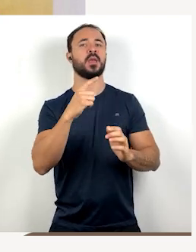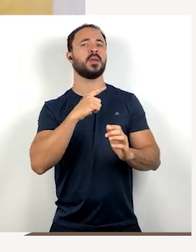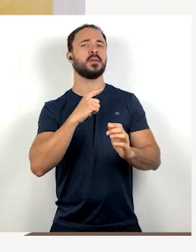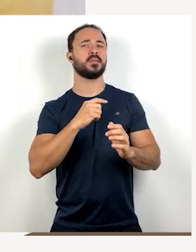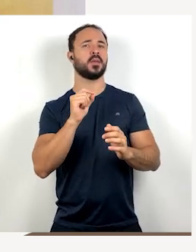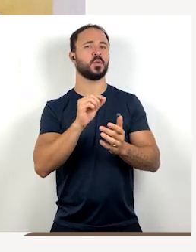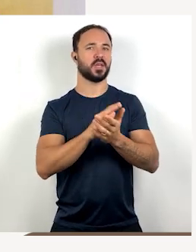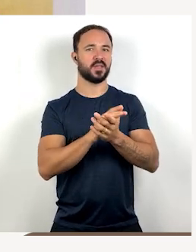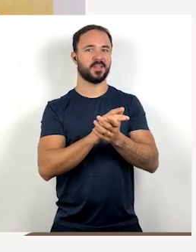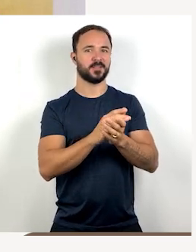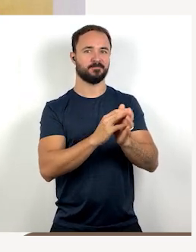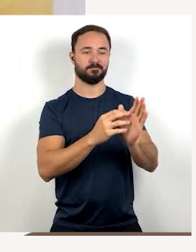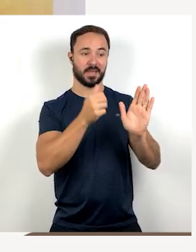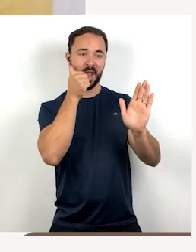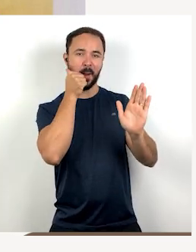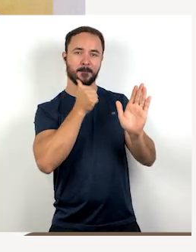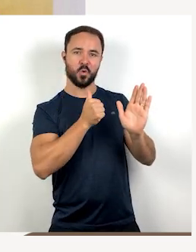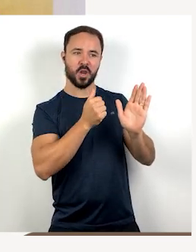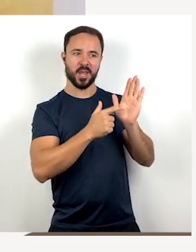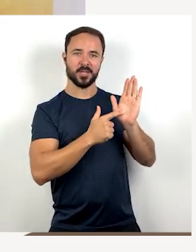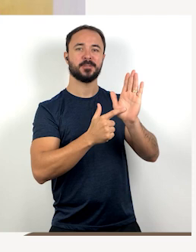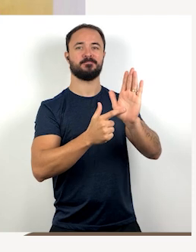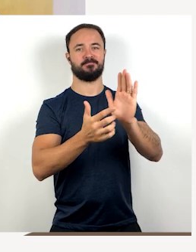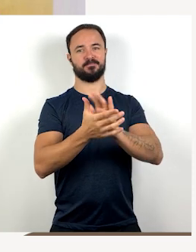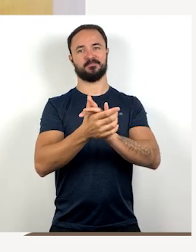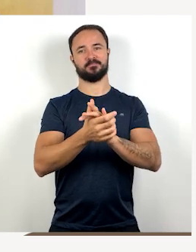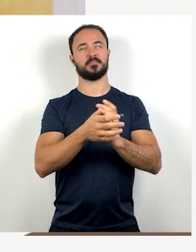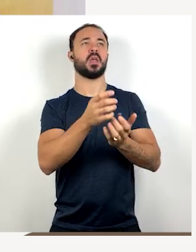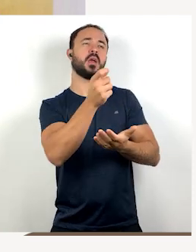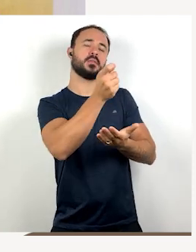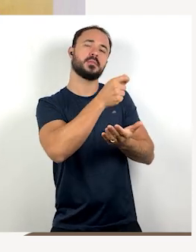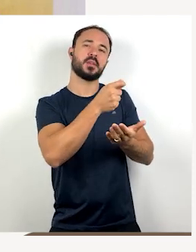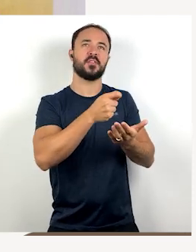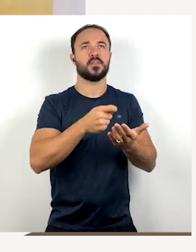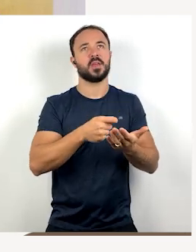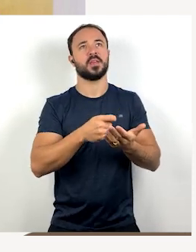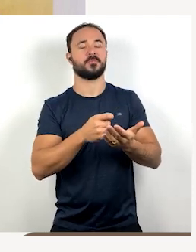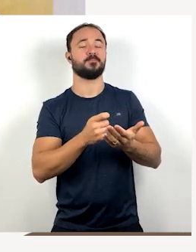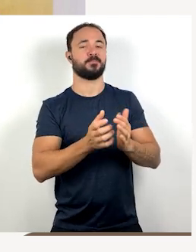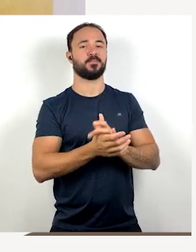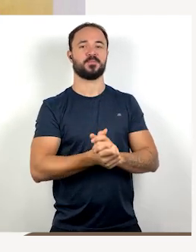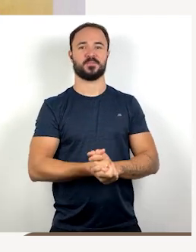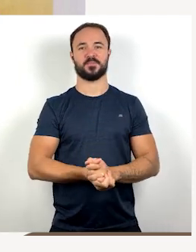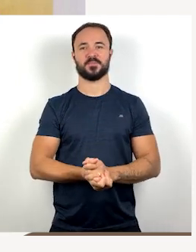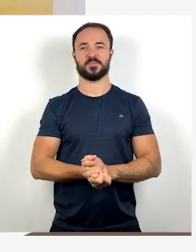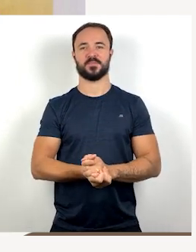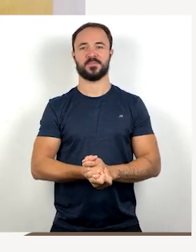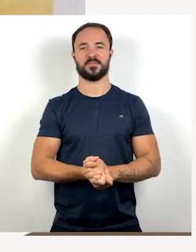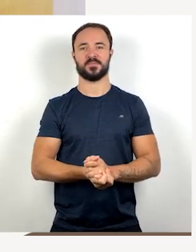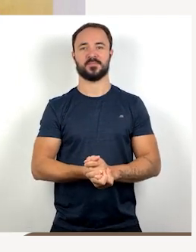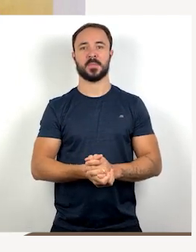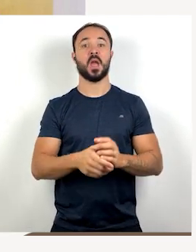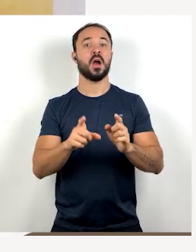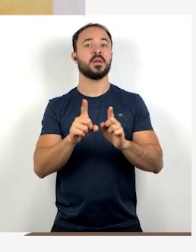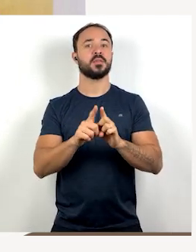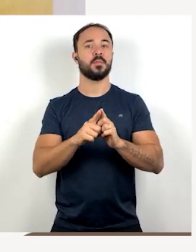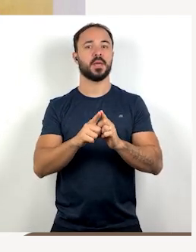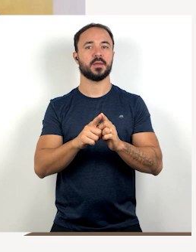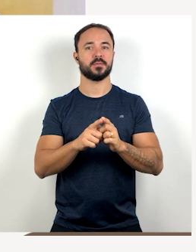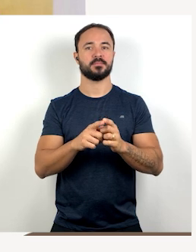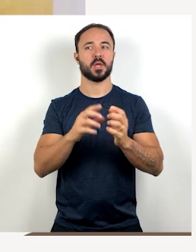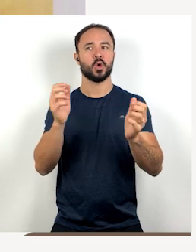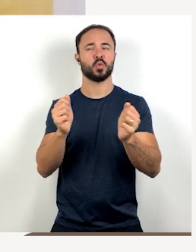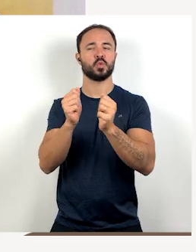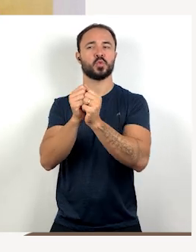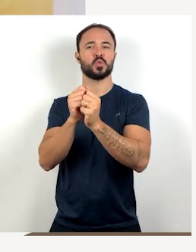aqui centralizado a personagem, insinuando aí uma escrita, um momento de escrita. E ao